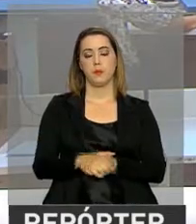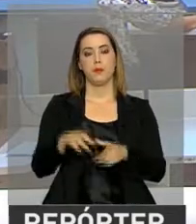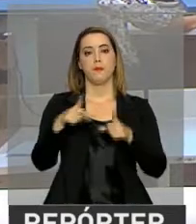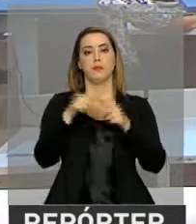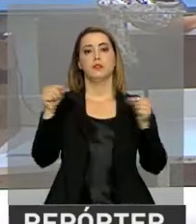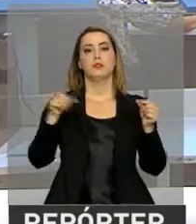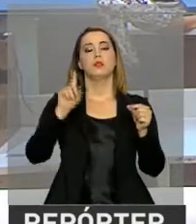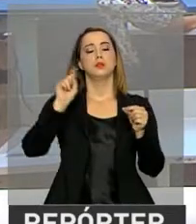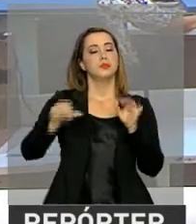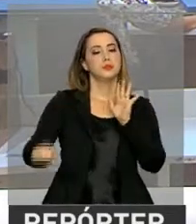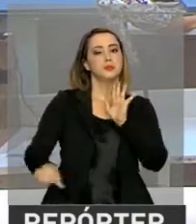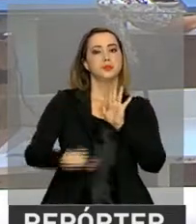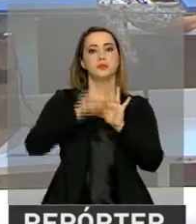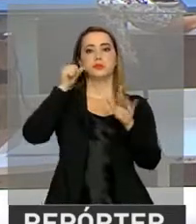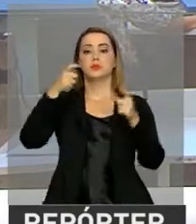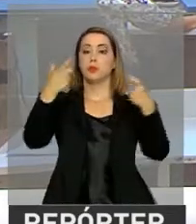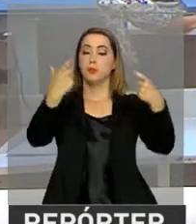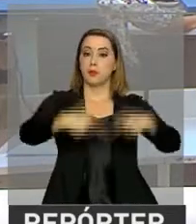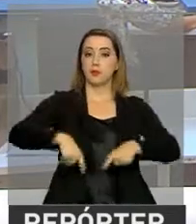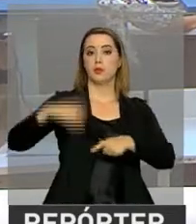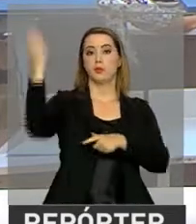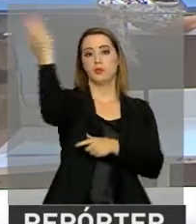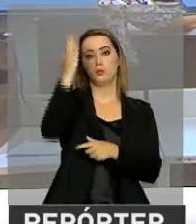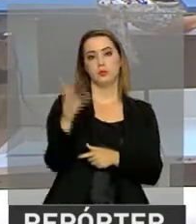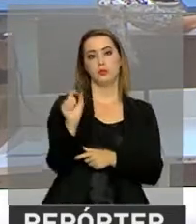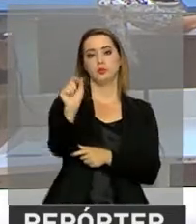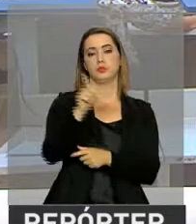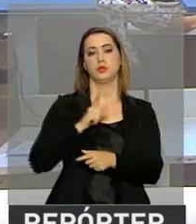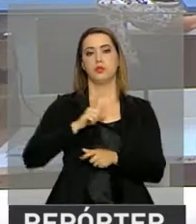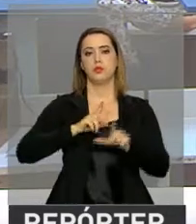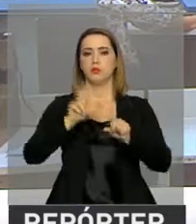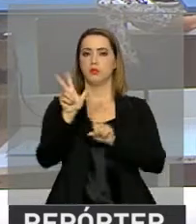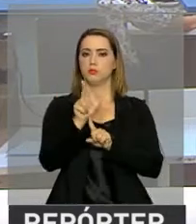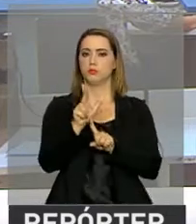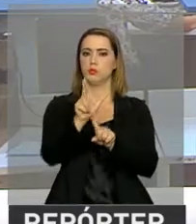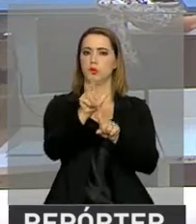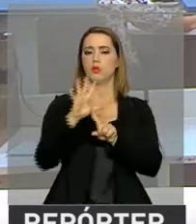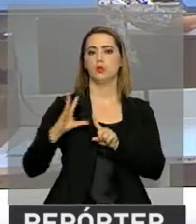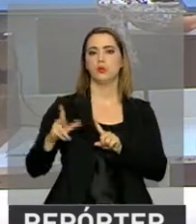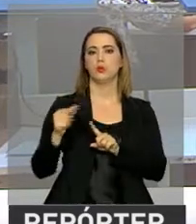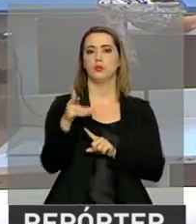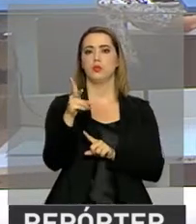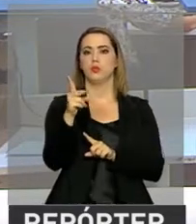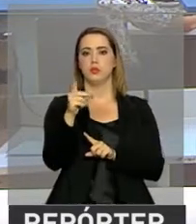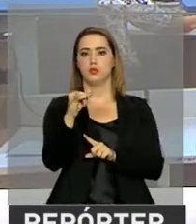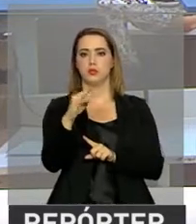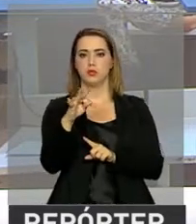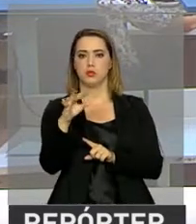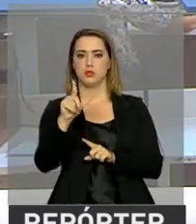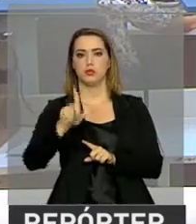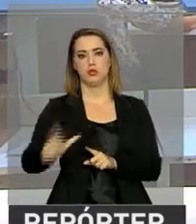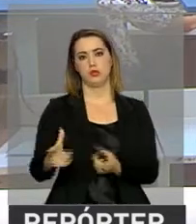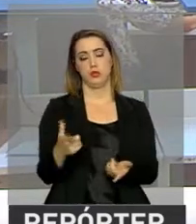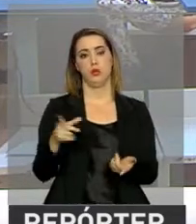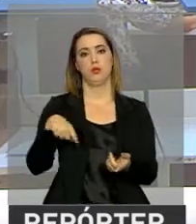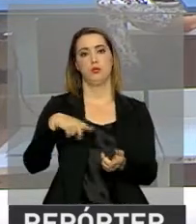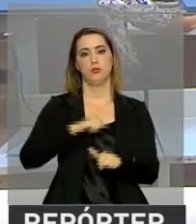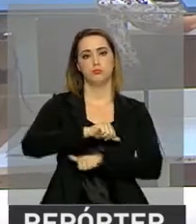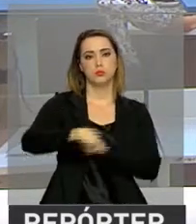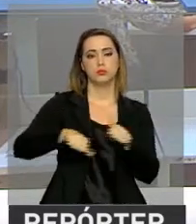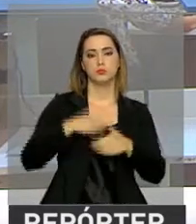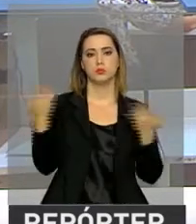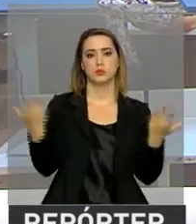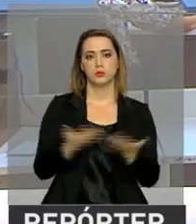distrito federal é a primeira unidade da federação a ter sinal de tv totalmente digital a transição foi feita nesta quinta-feira a